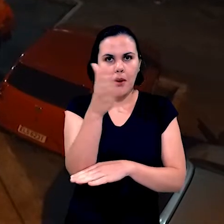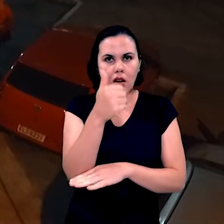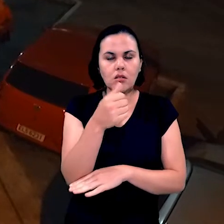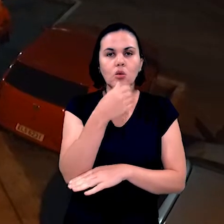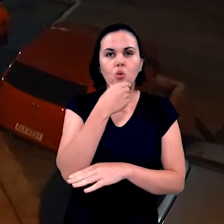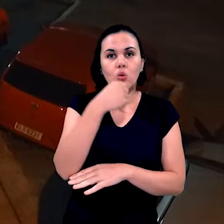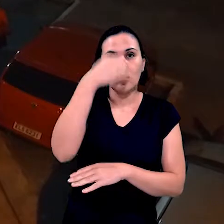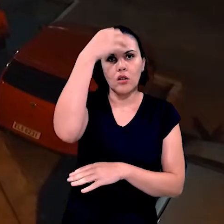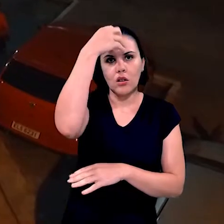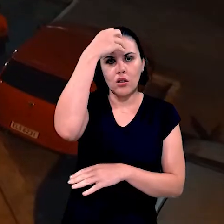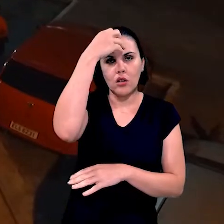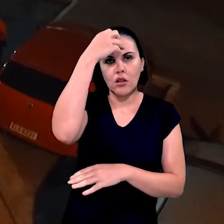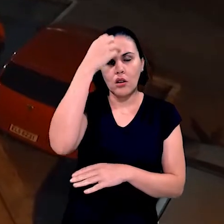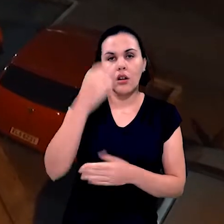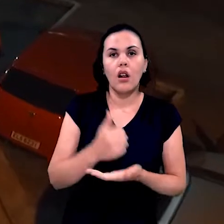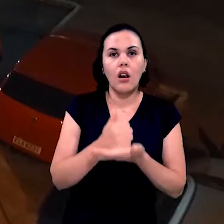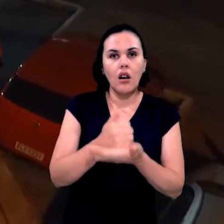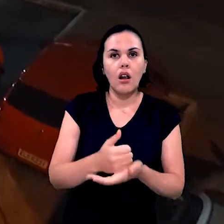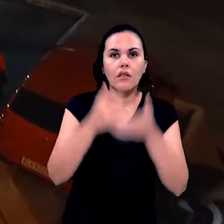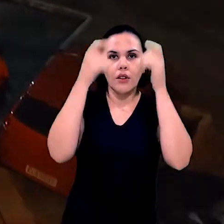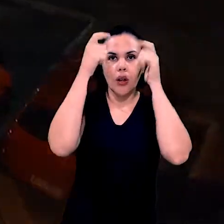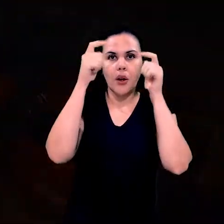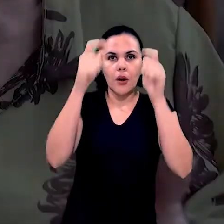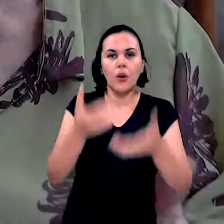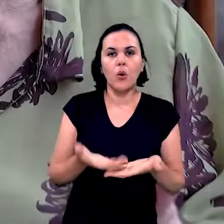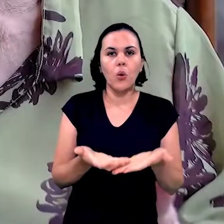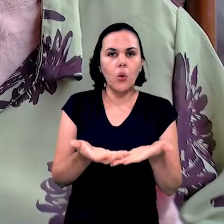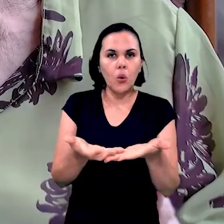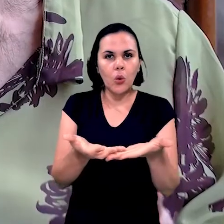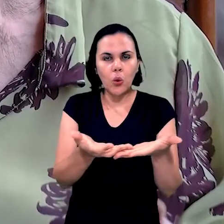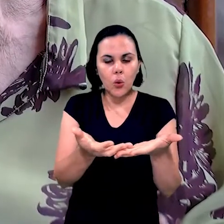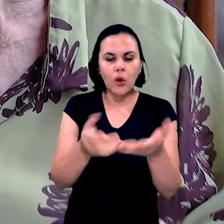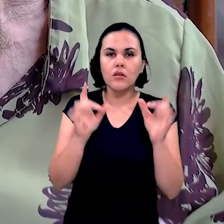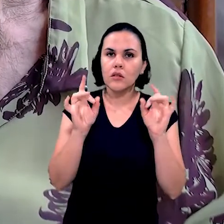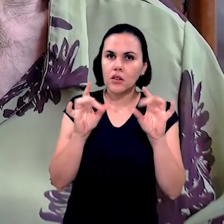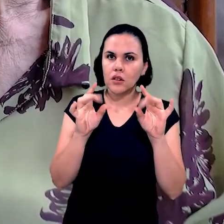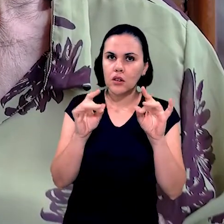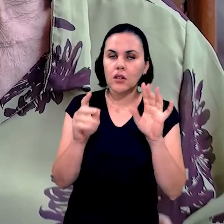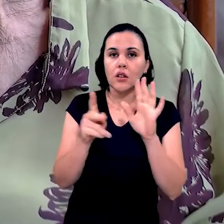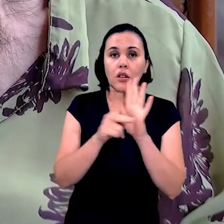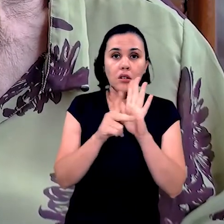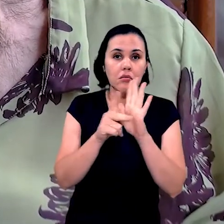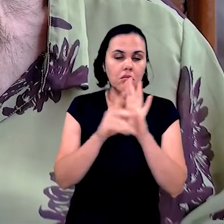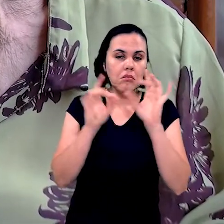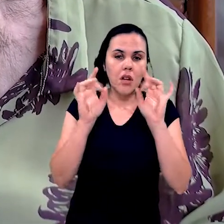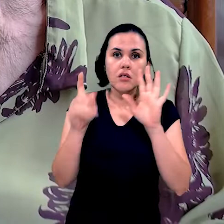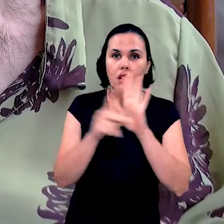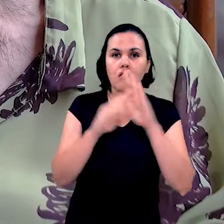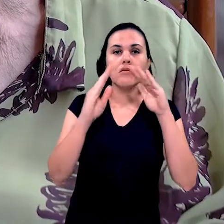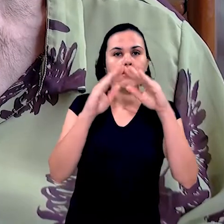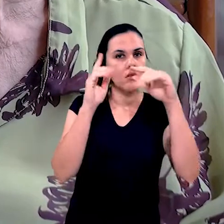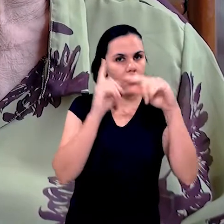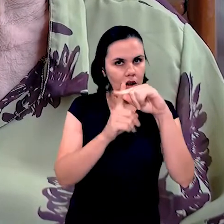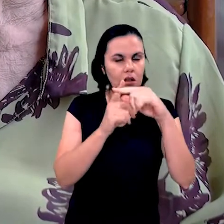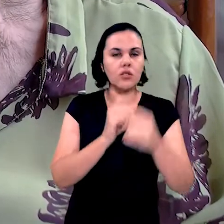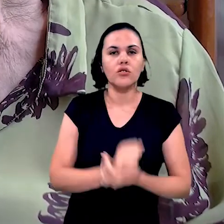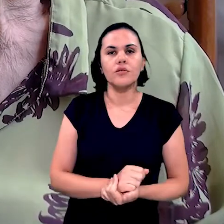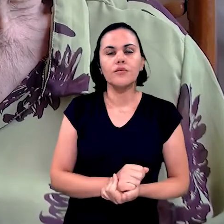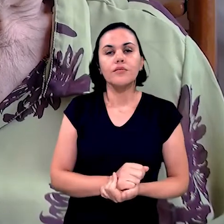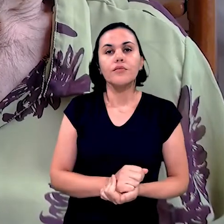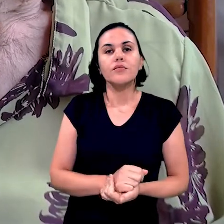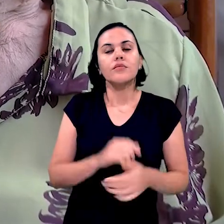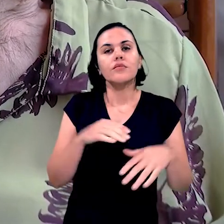e o imperador leva a coroa, que é a coroa legítima. era a coroa de vestima de Nossa